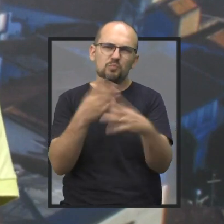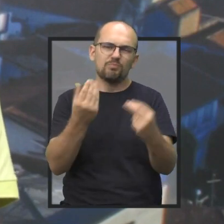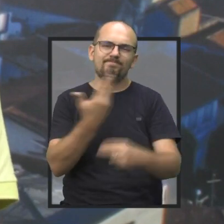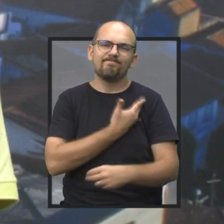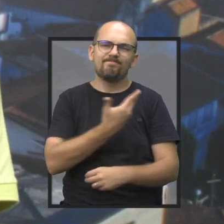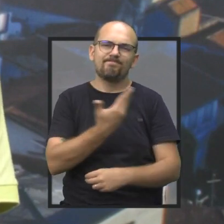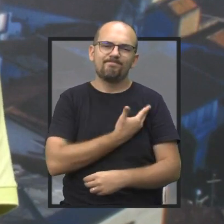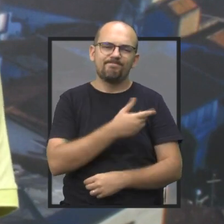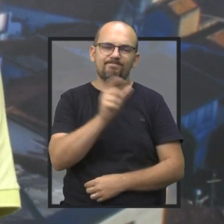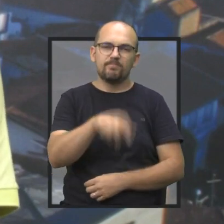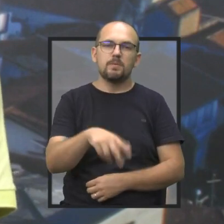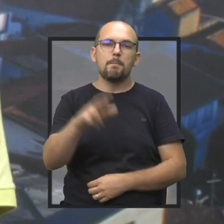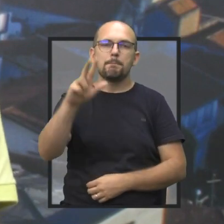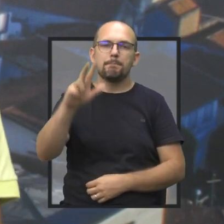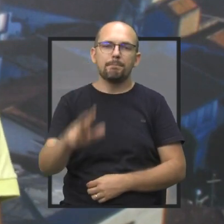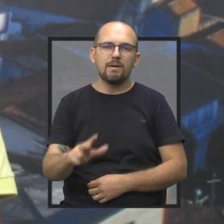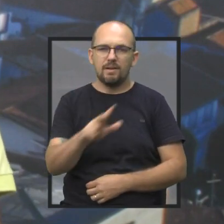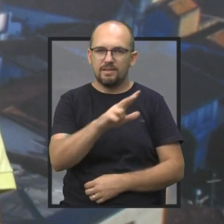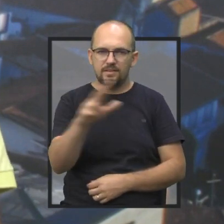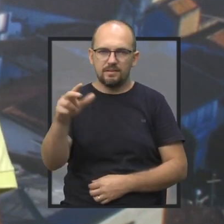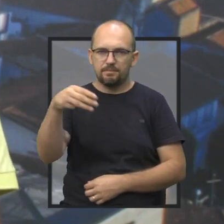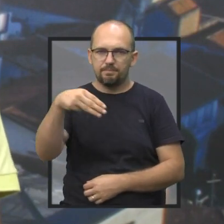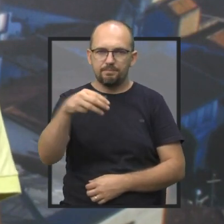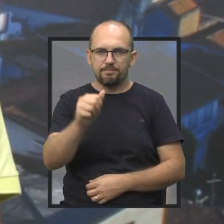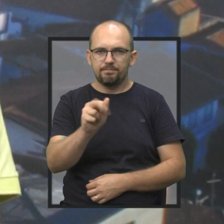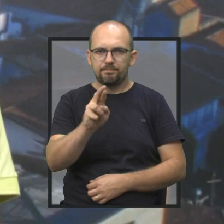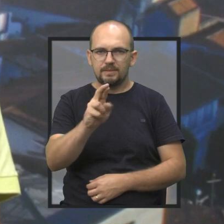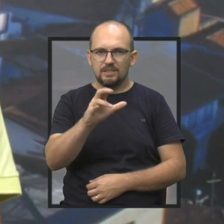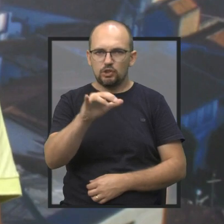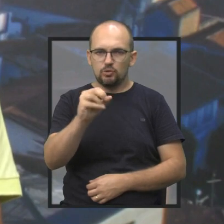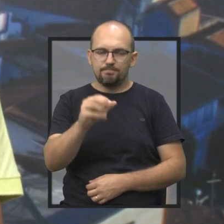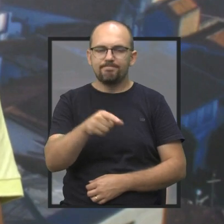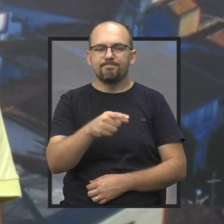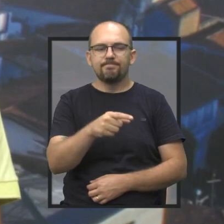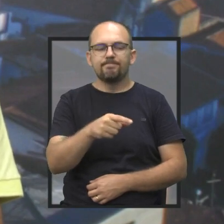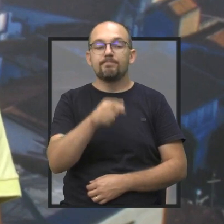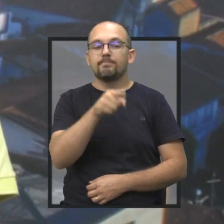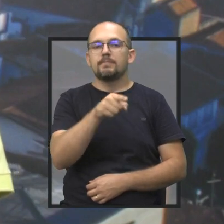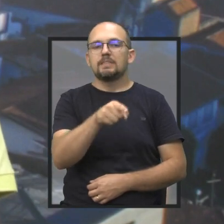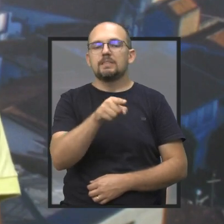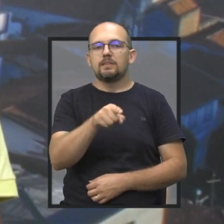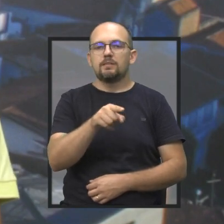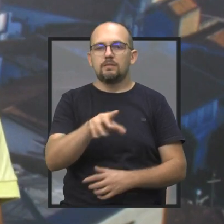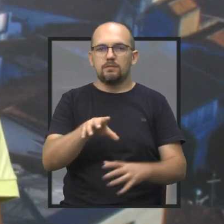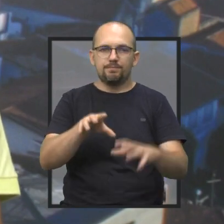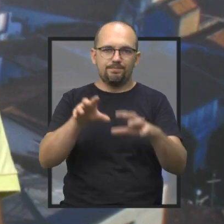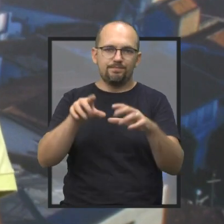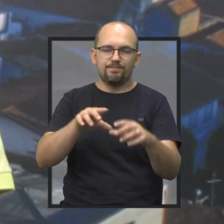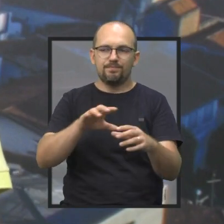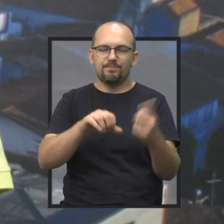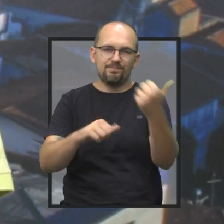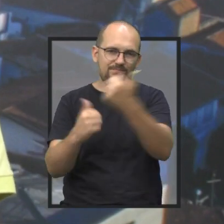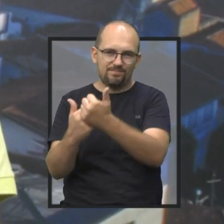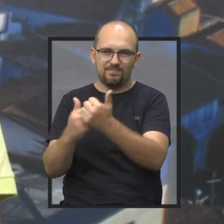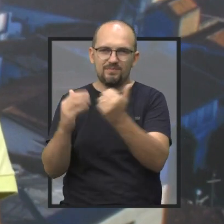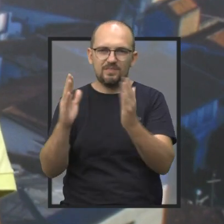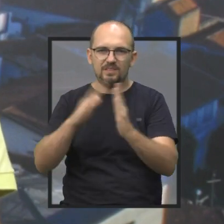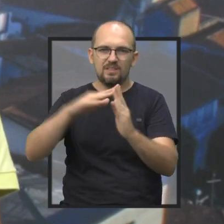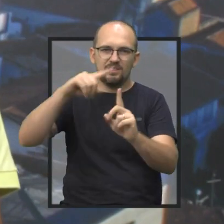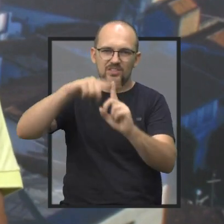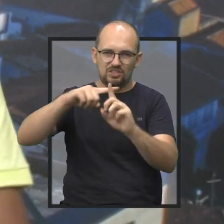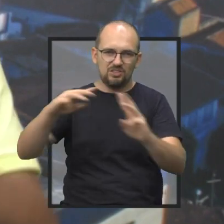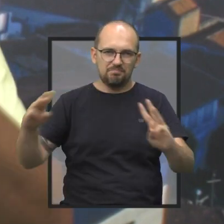grande amigo meu, o Padre Márcio, né, Gaido, que assumiu a paróquia aqui, a igreja matriz de